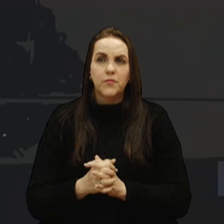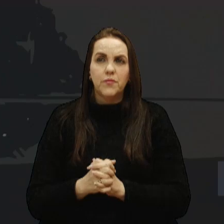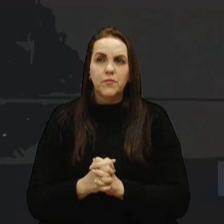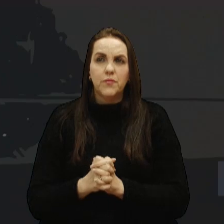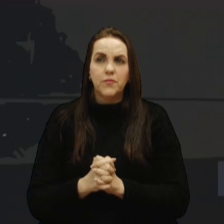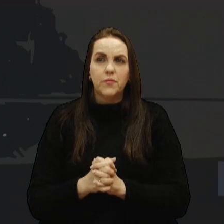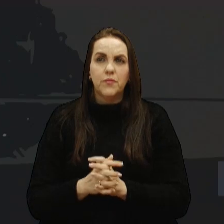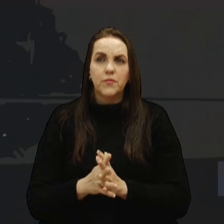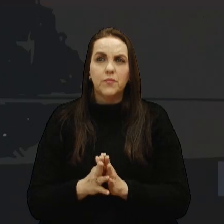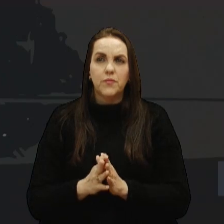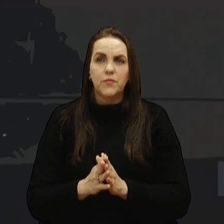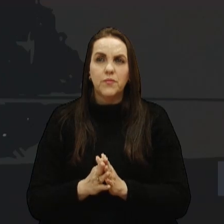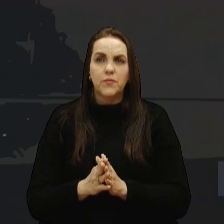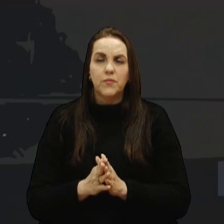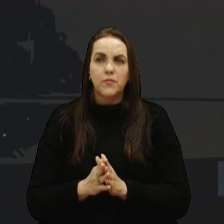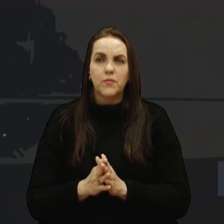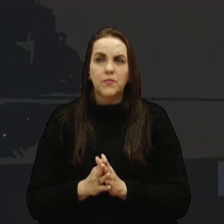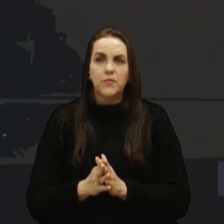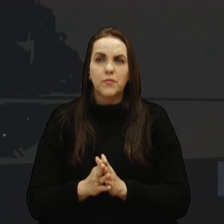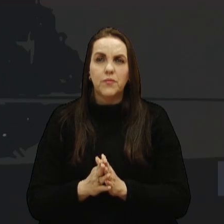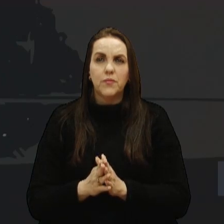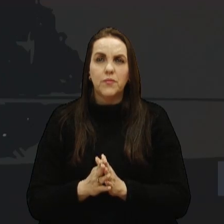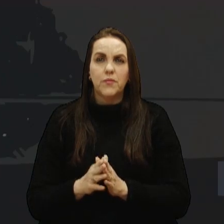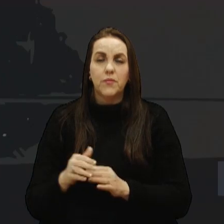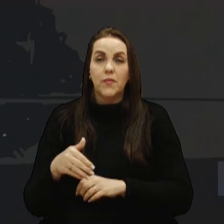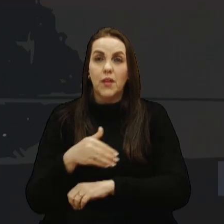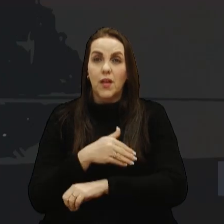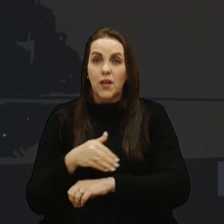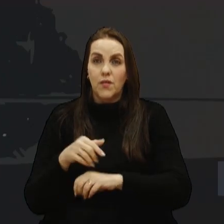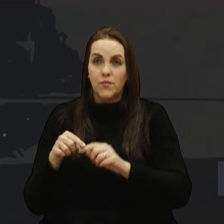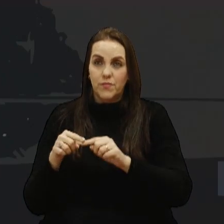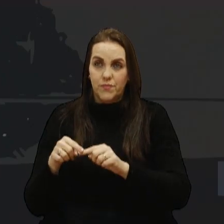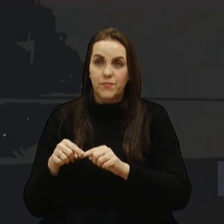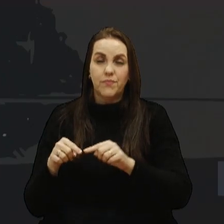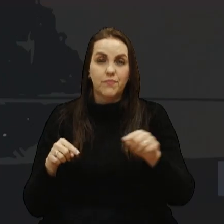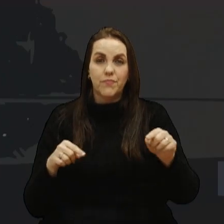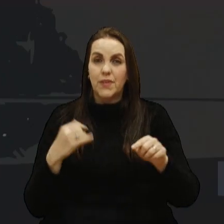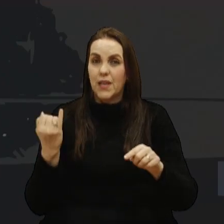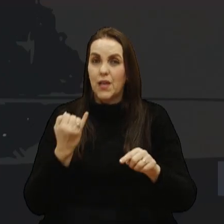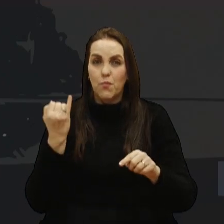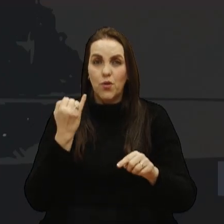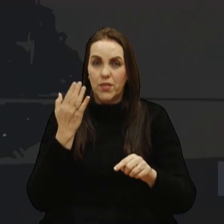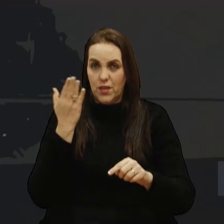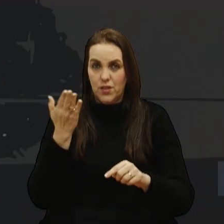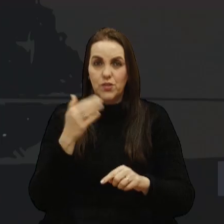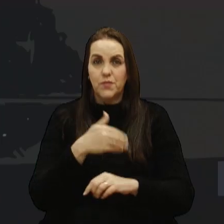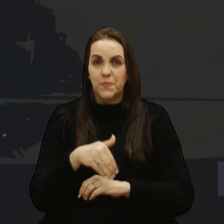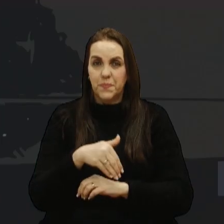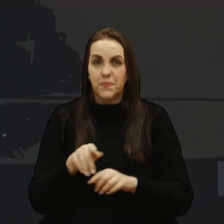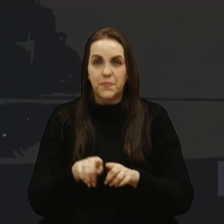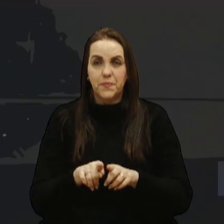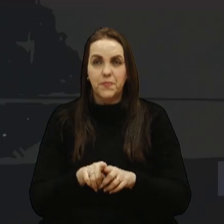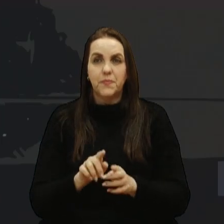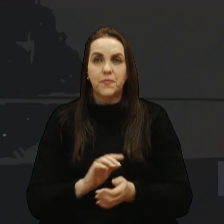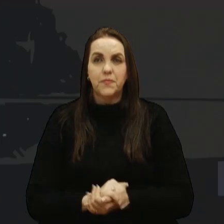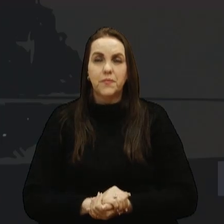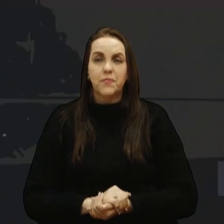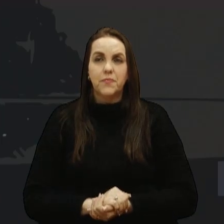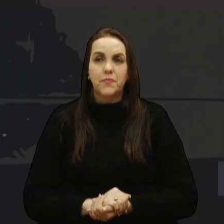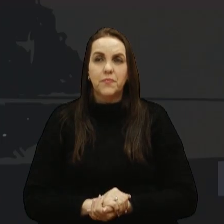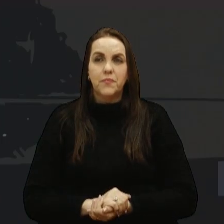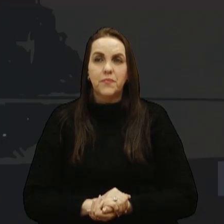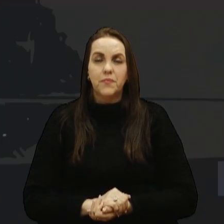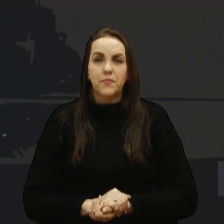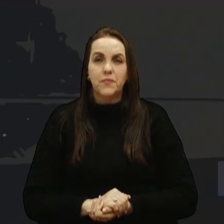Frederico Segala, sim. É importantíssimo essa via também. Próximo.